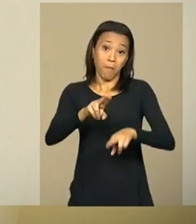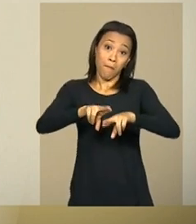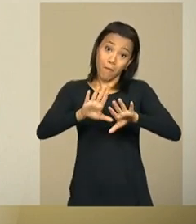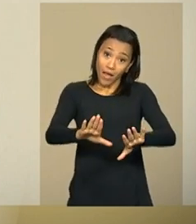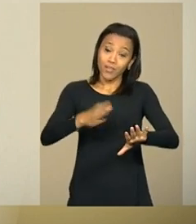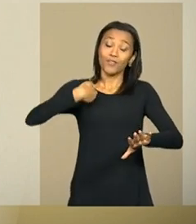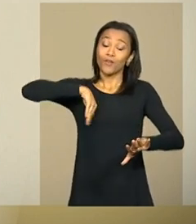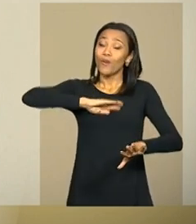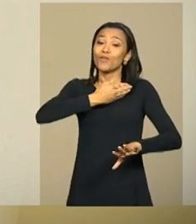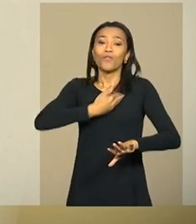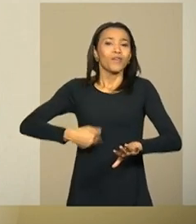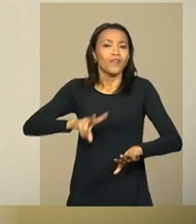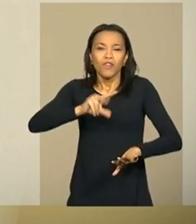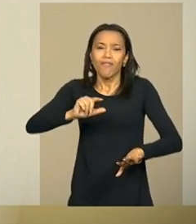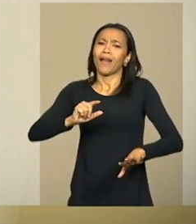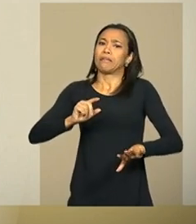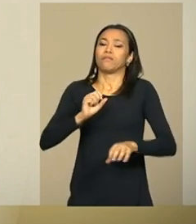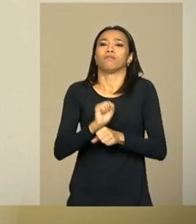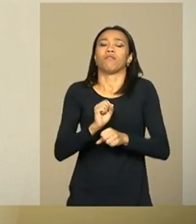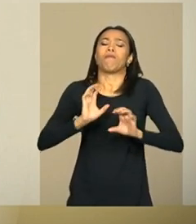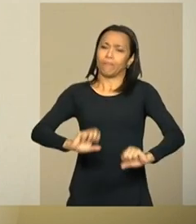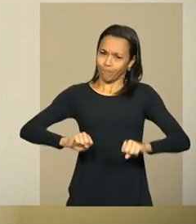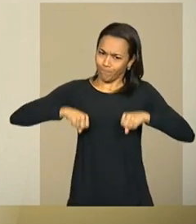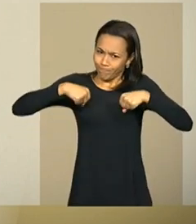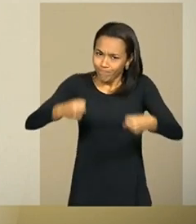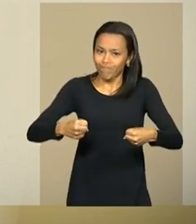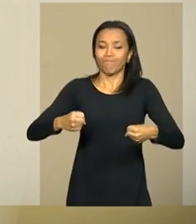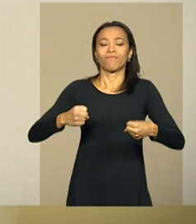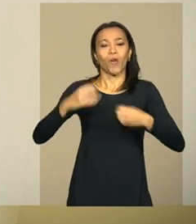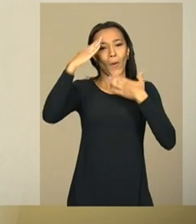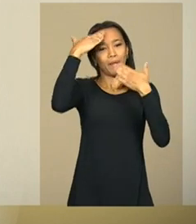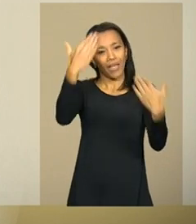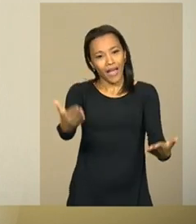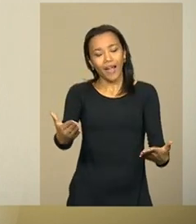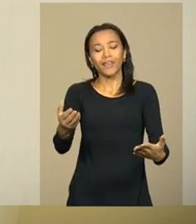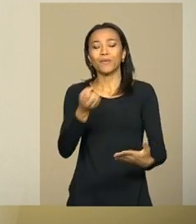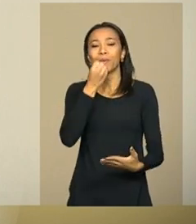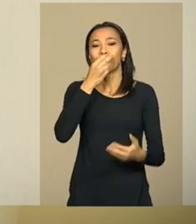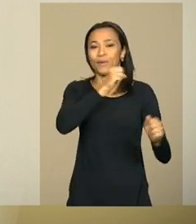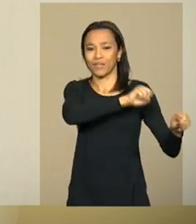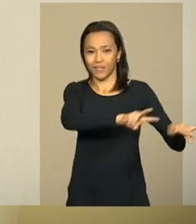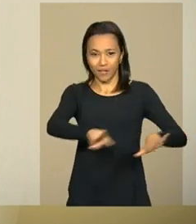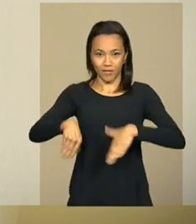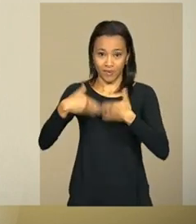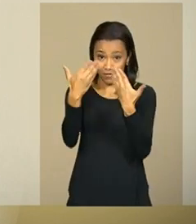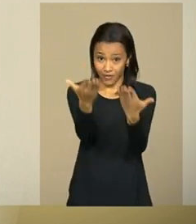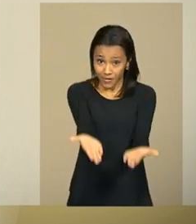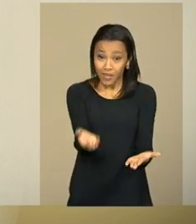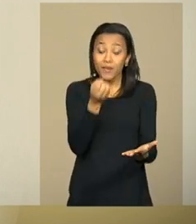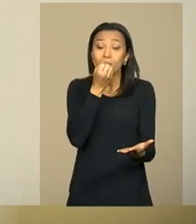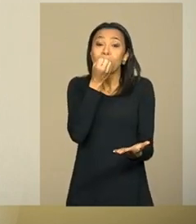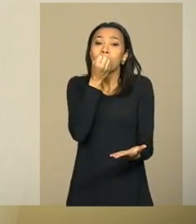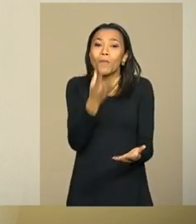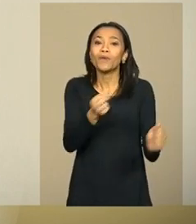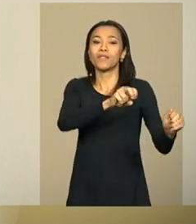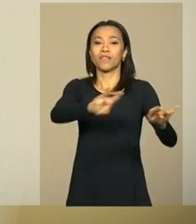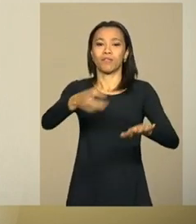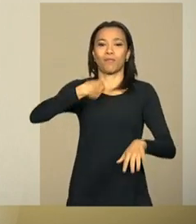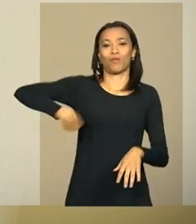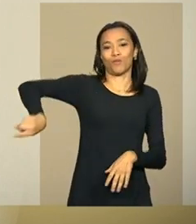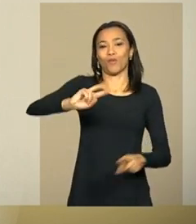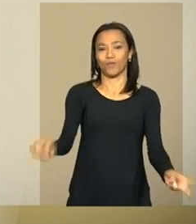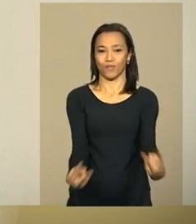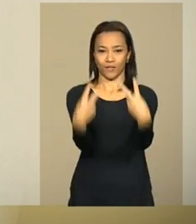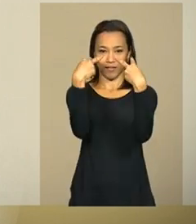nosso governo não vai medir esforços Obrigada Luciano uma boa semana para você uma boa semana para os nossos